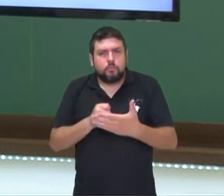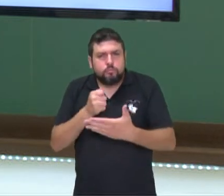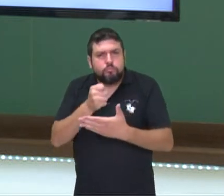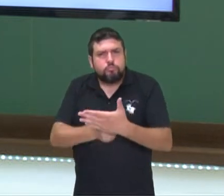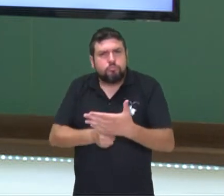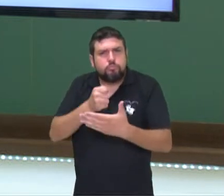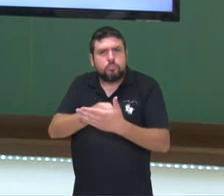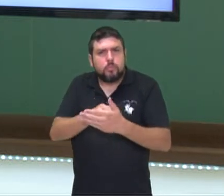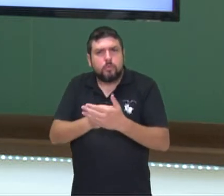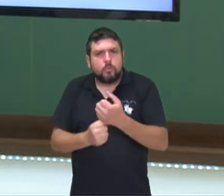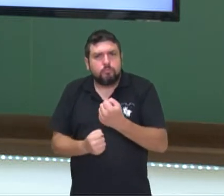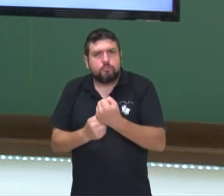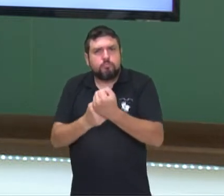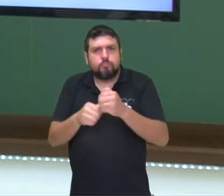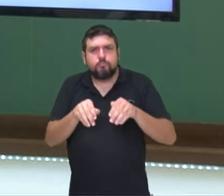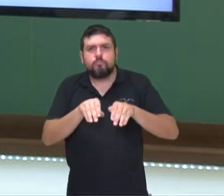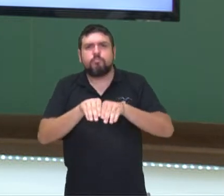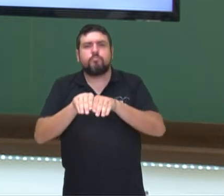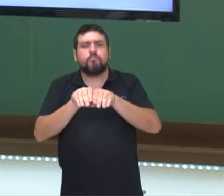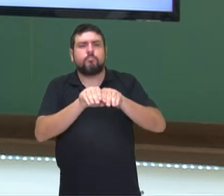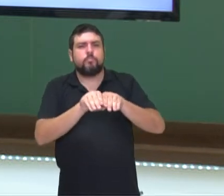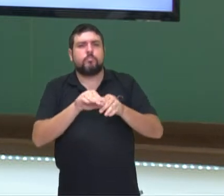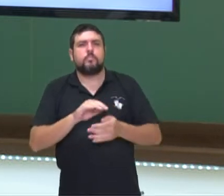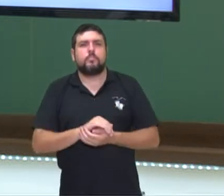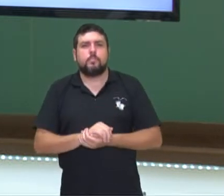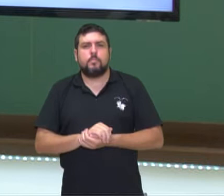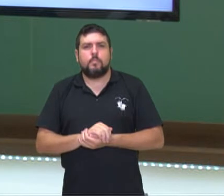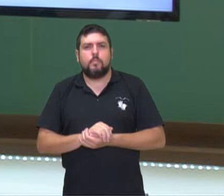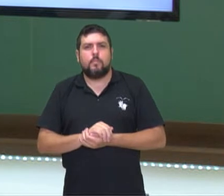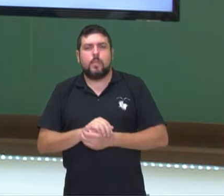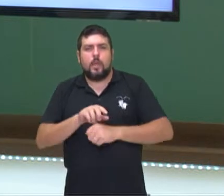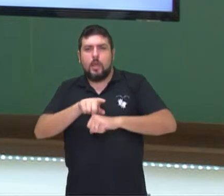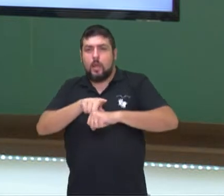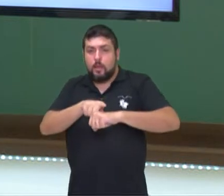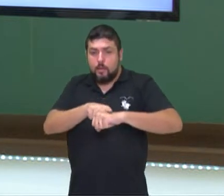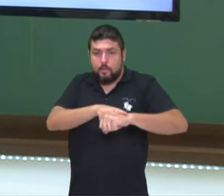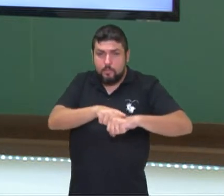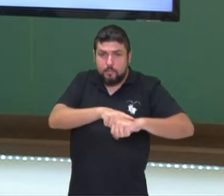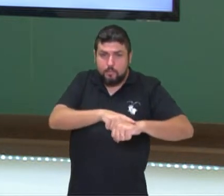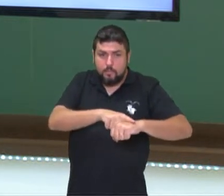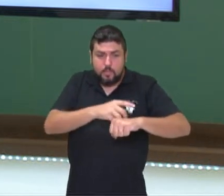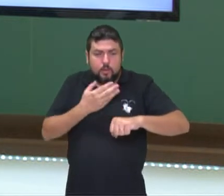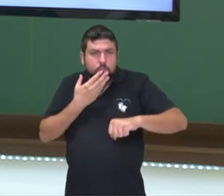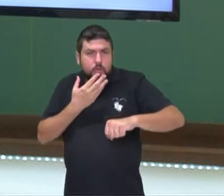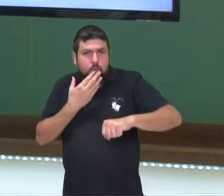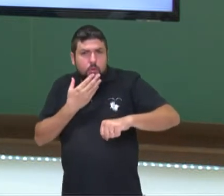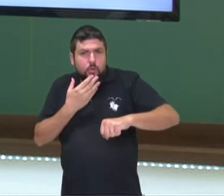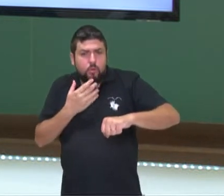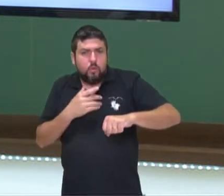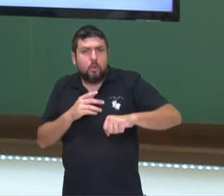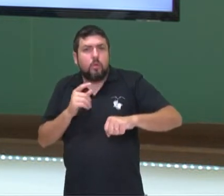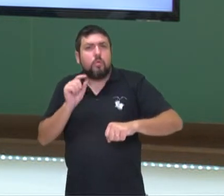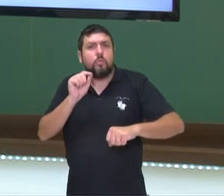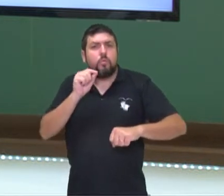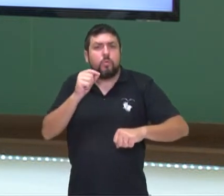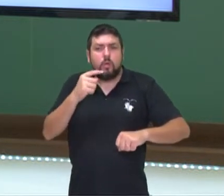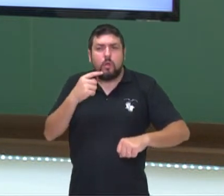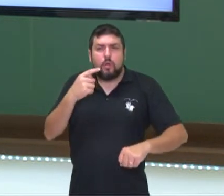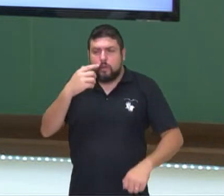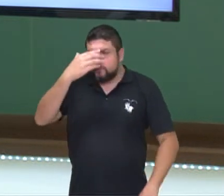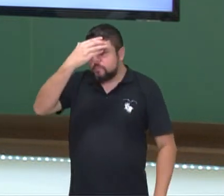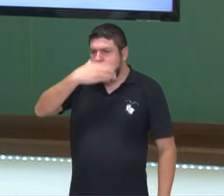racial. A cor da pele não define o caráter de ninguém. Basicamente o discurso diz isso. Então